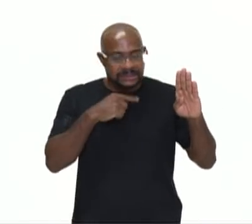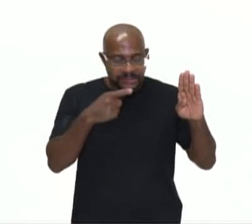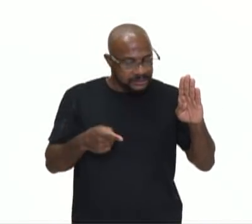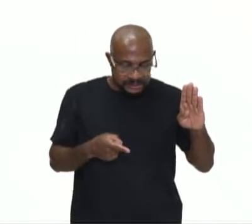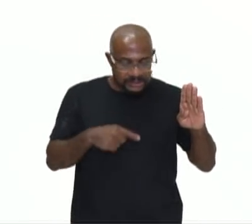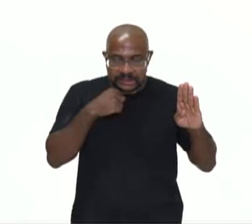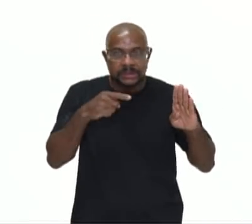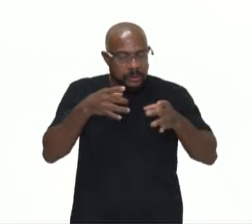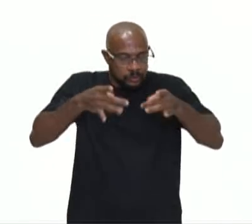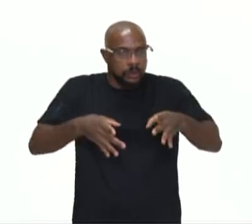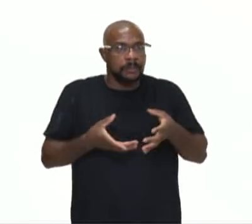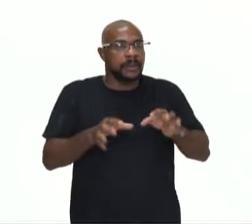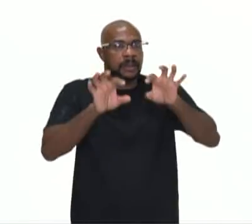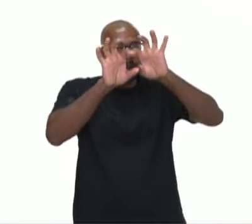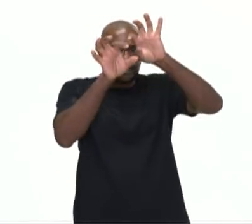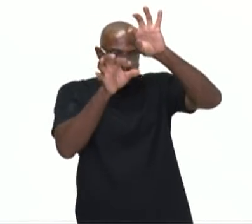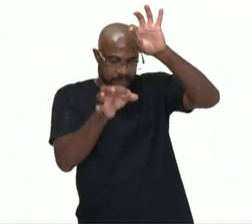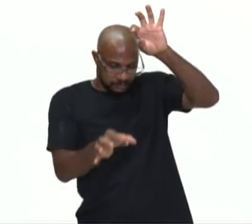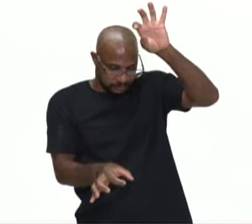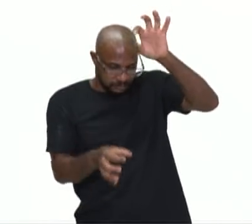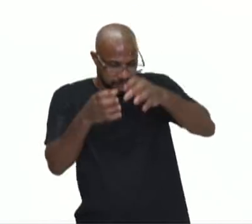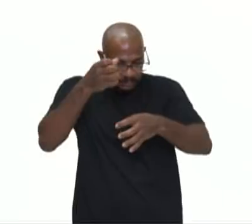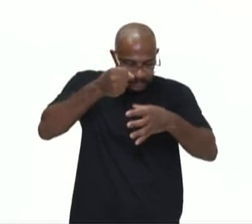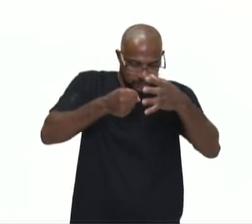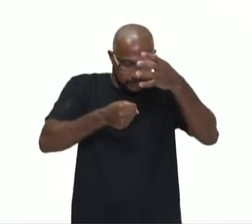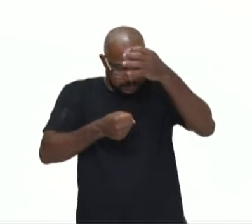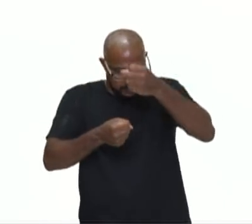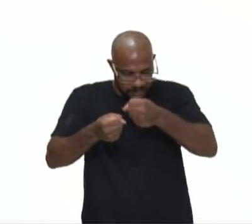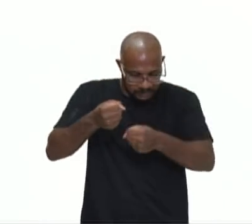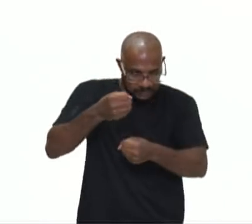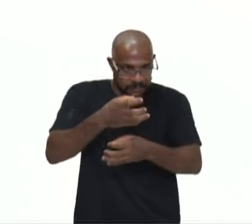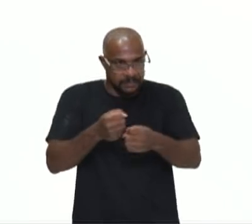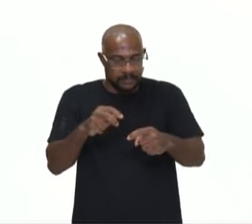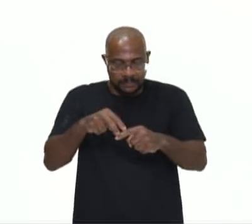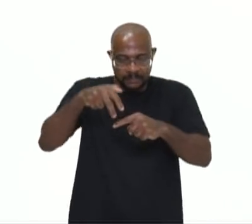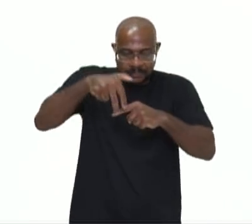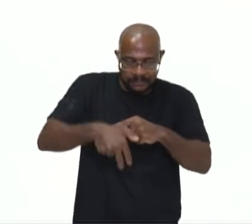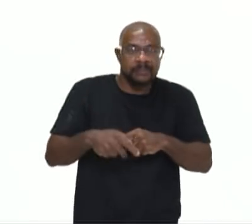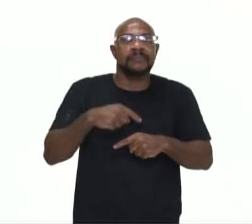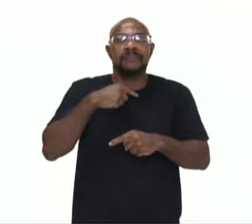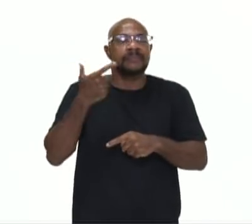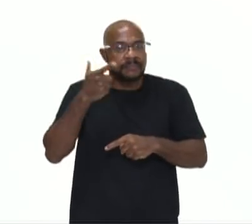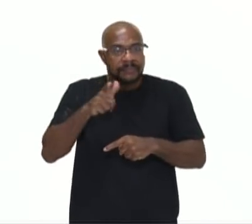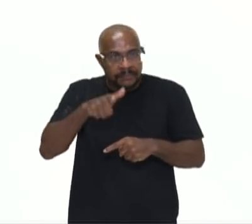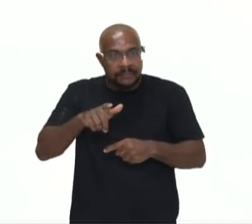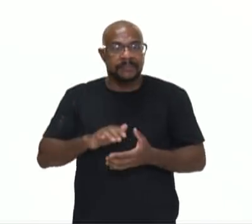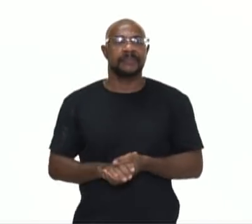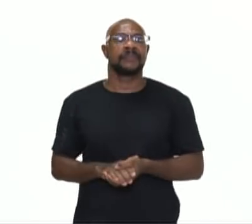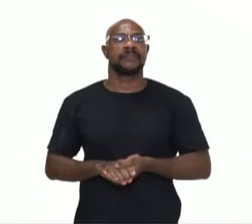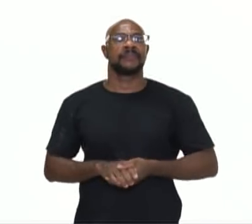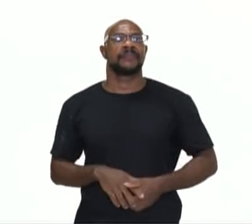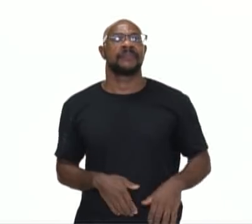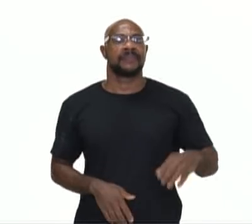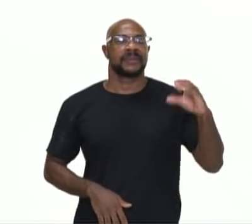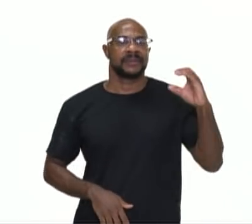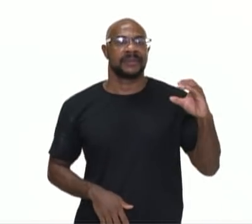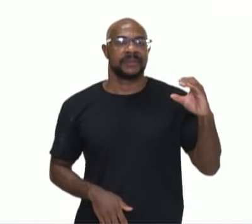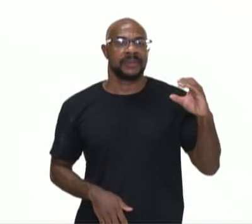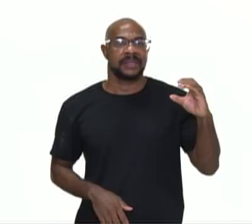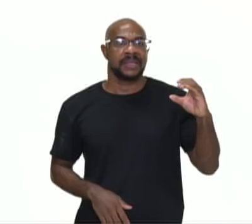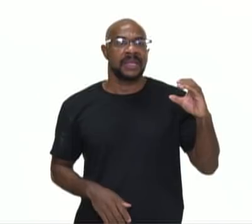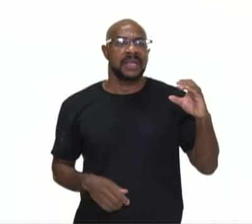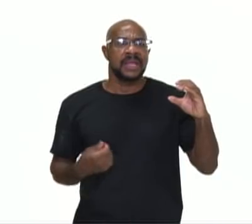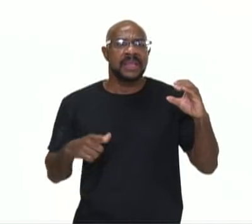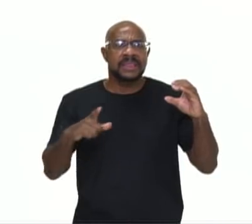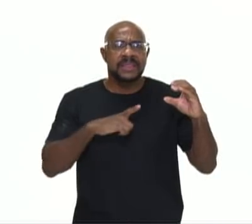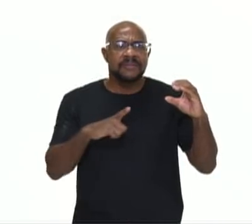vai sobrar corda nenhuma, ele vai pisar, ele vai chegar no último centímetro da corda e vai estar no chão. Deverá pular do final da